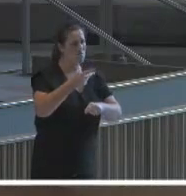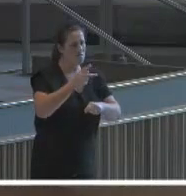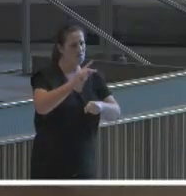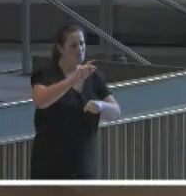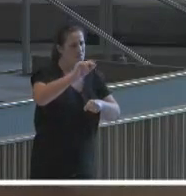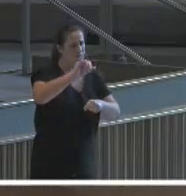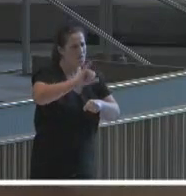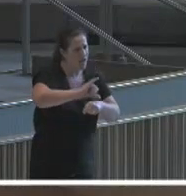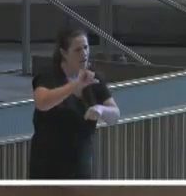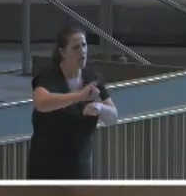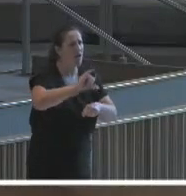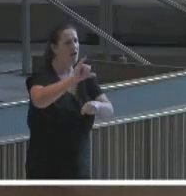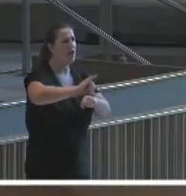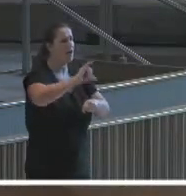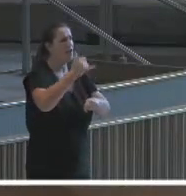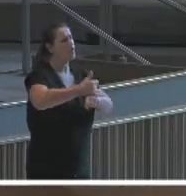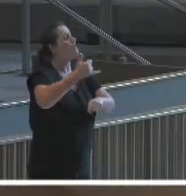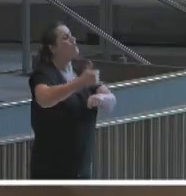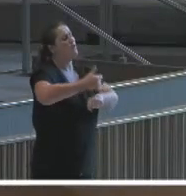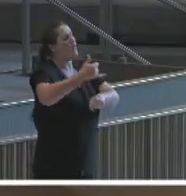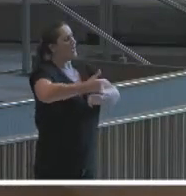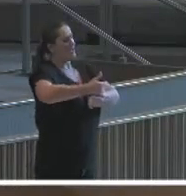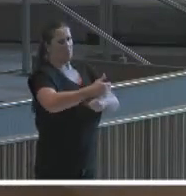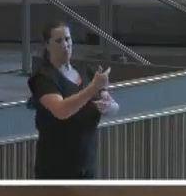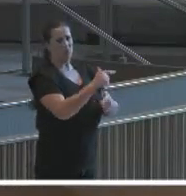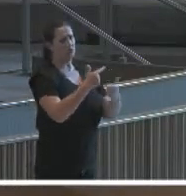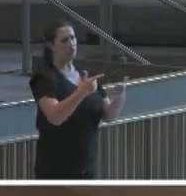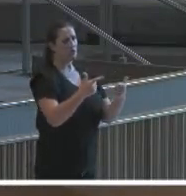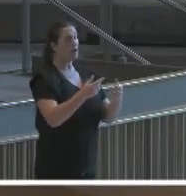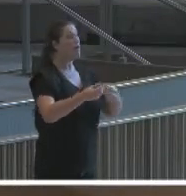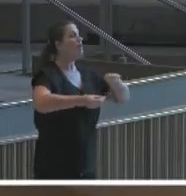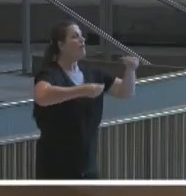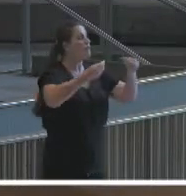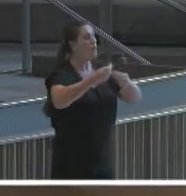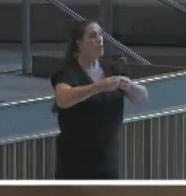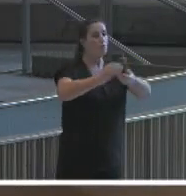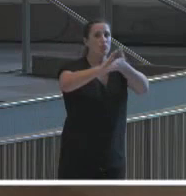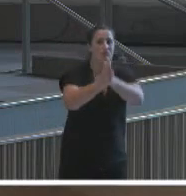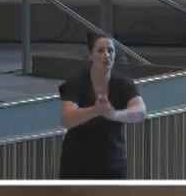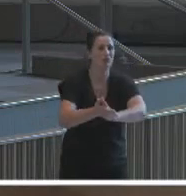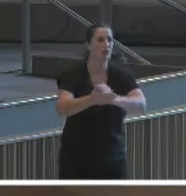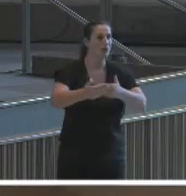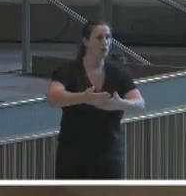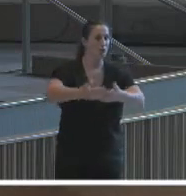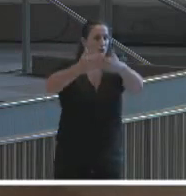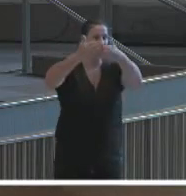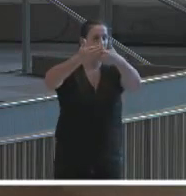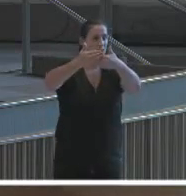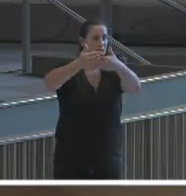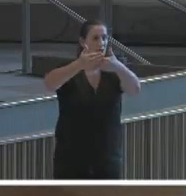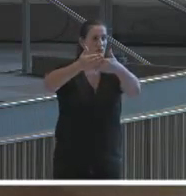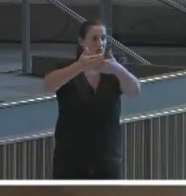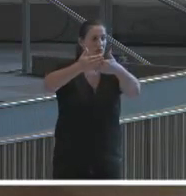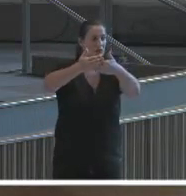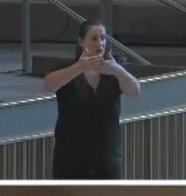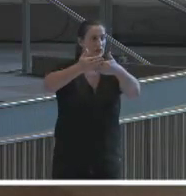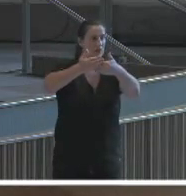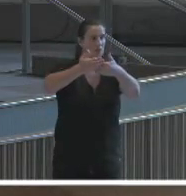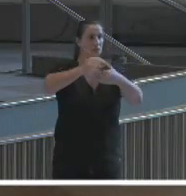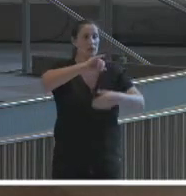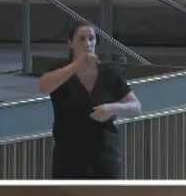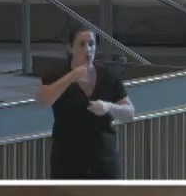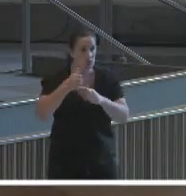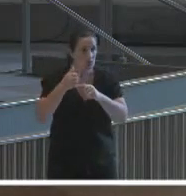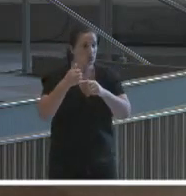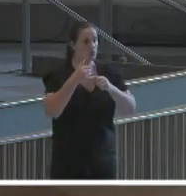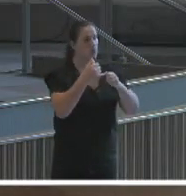Como é que a gente vai derrubar uma muralha dessa? E lá estava então Josué